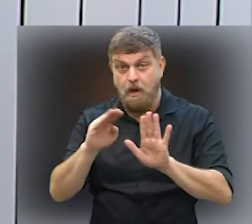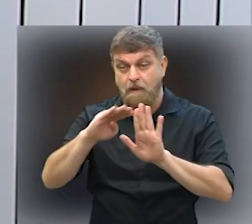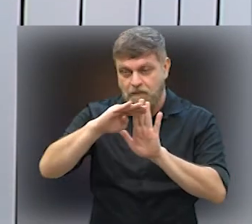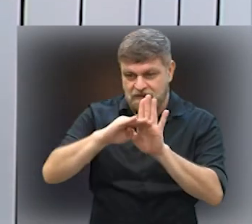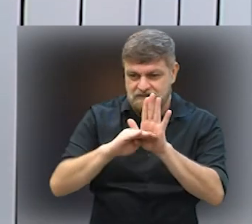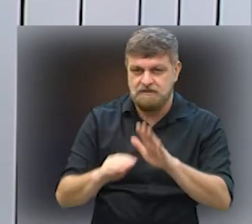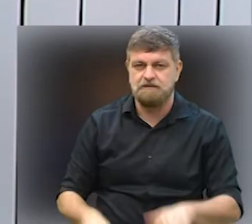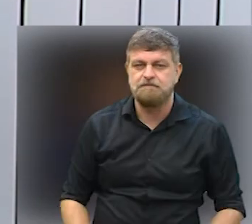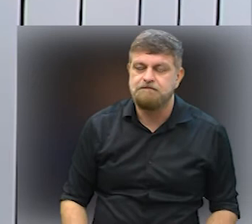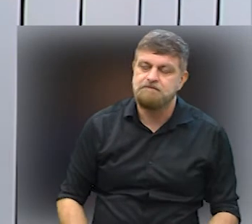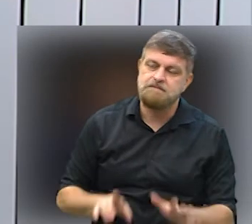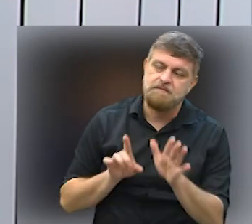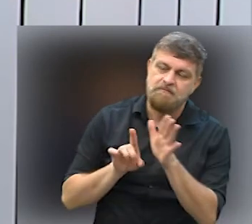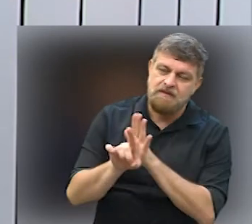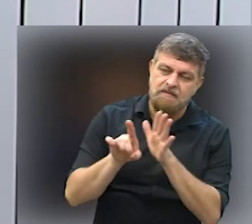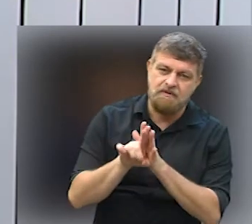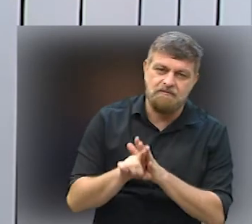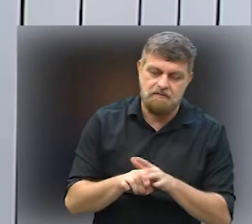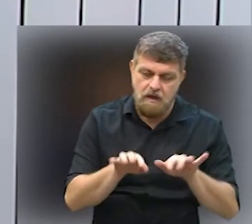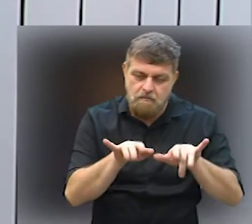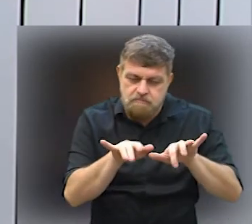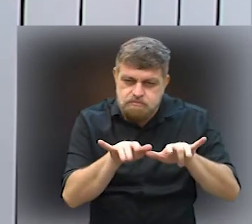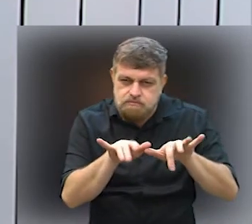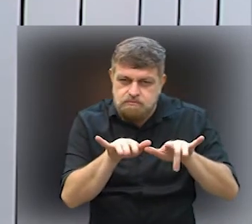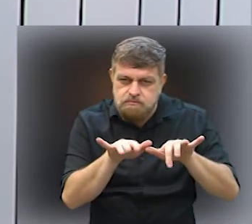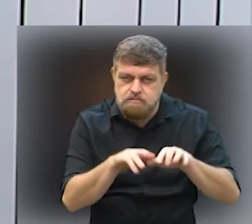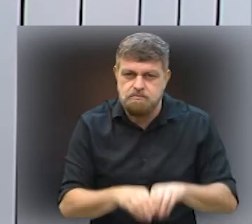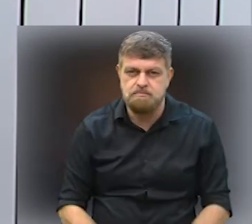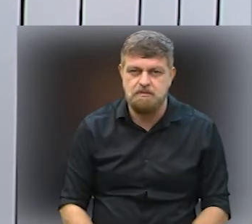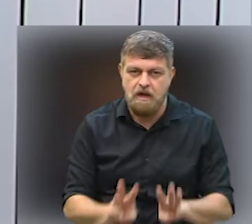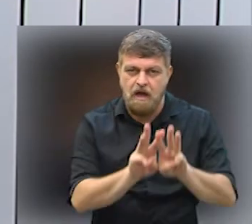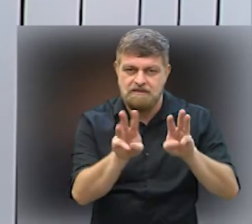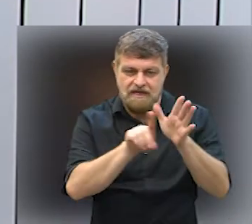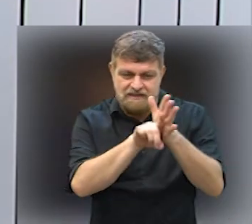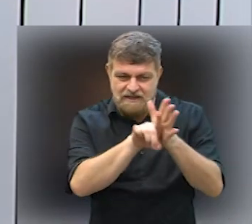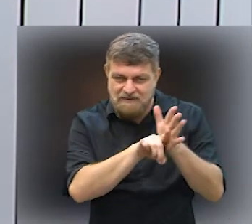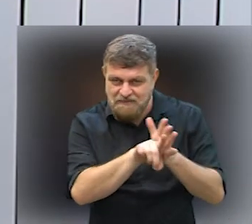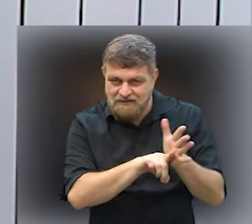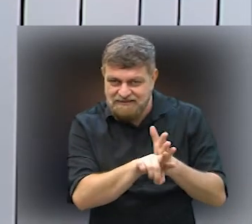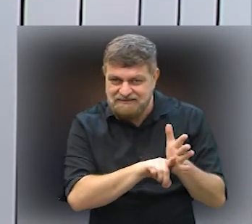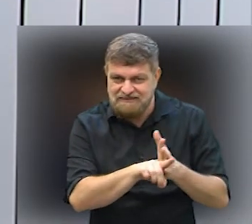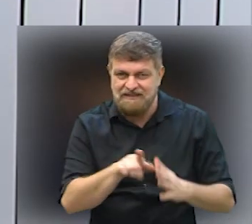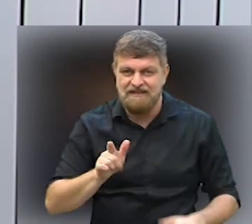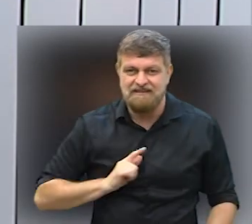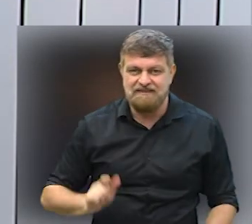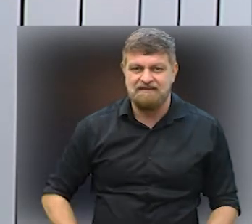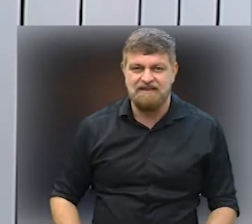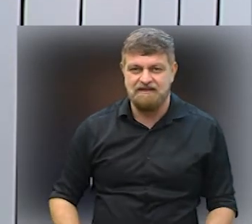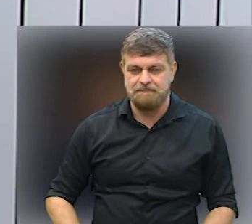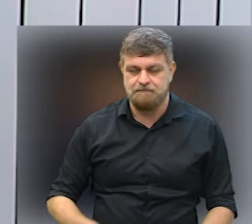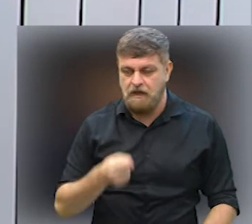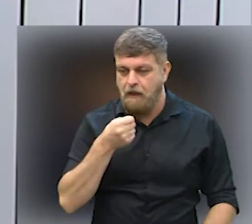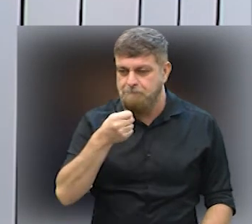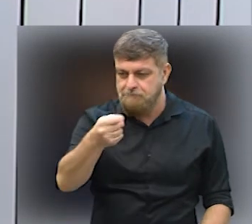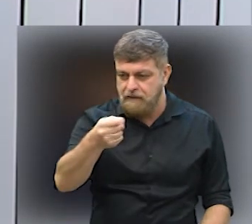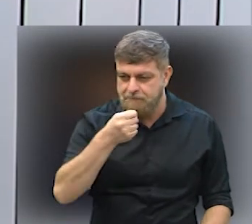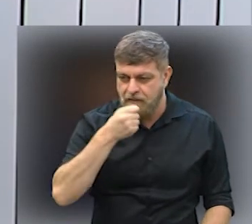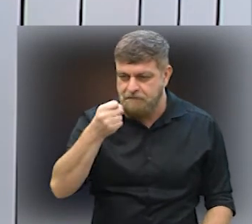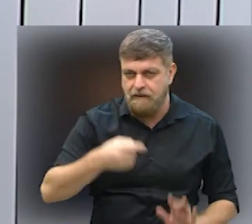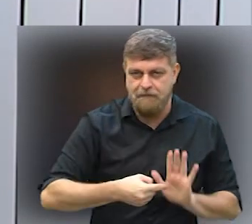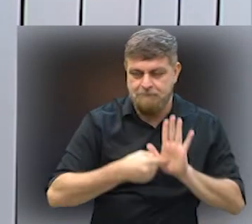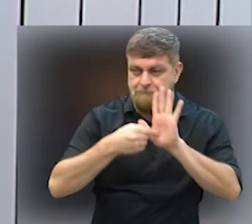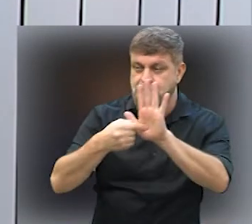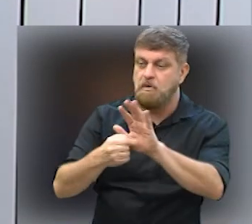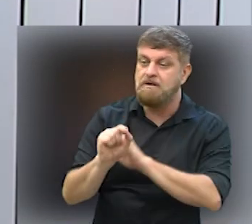projetos. Areta, quando digita o seu nome em site de busca, Muitos títulos de reportagens